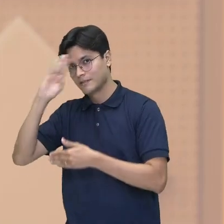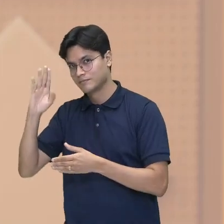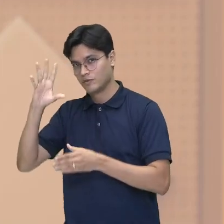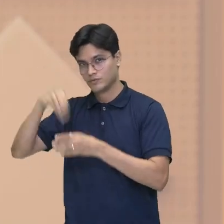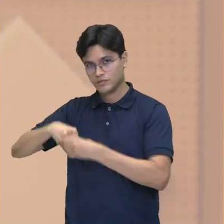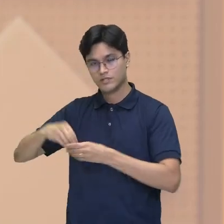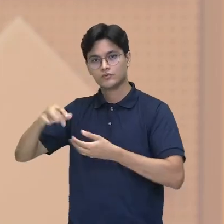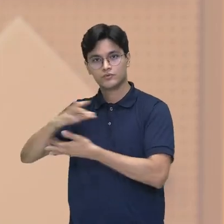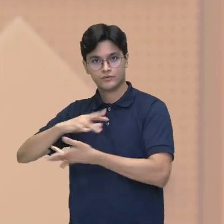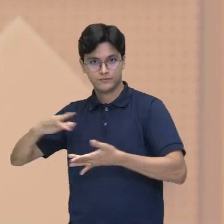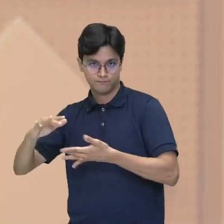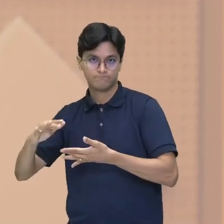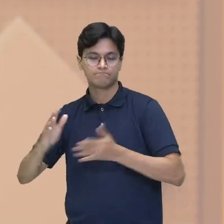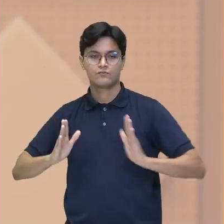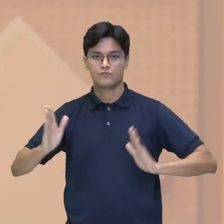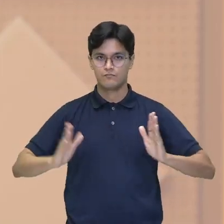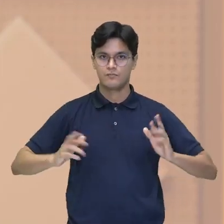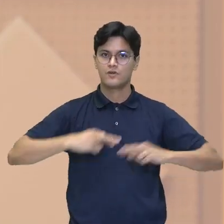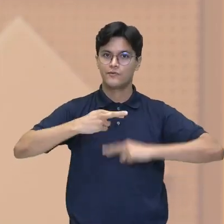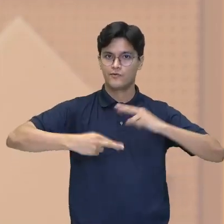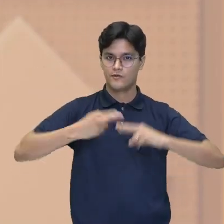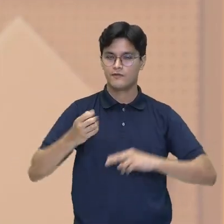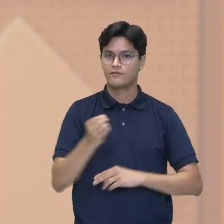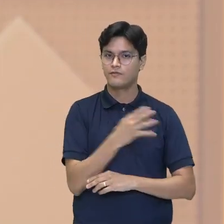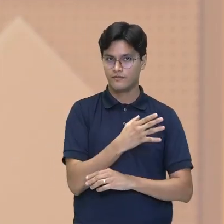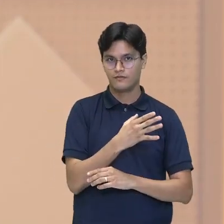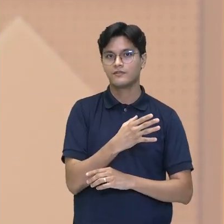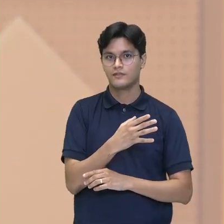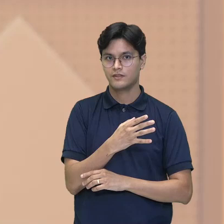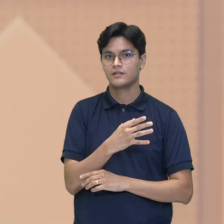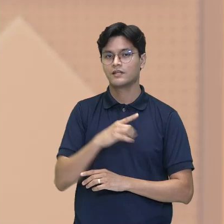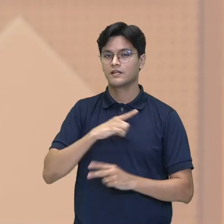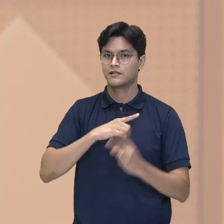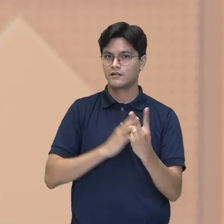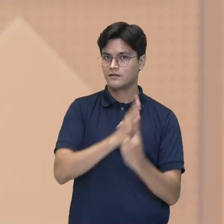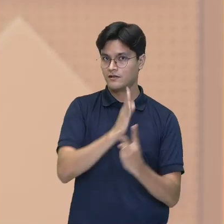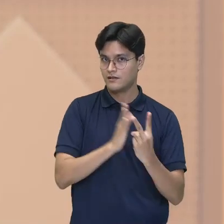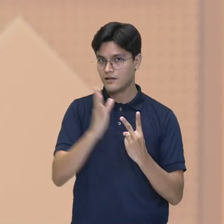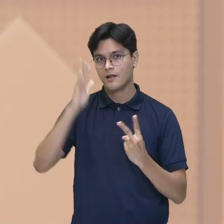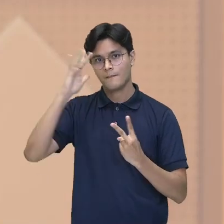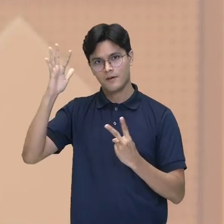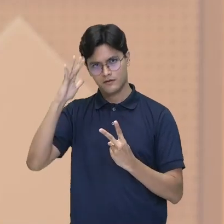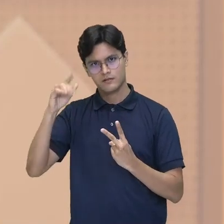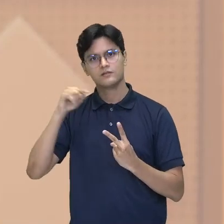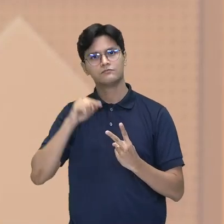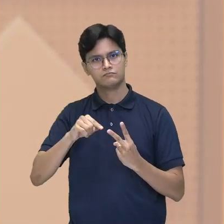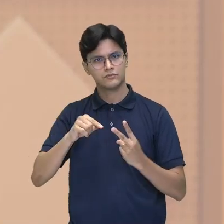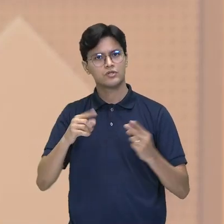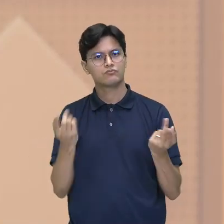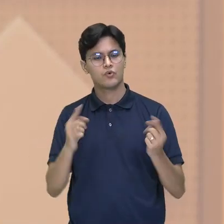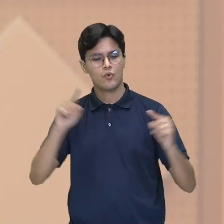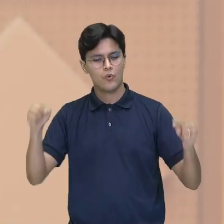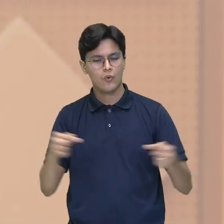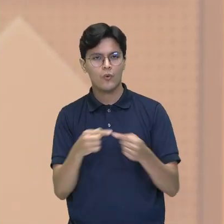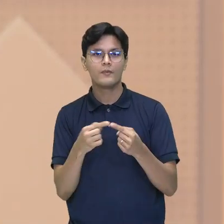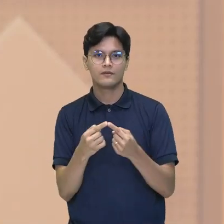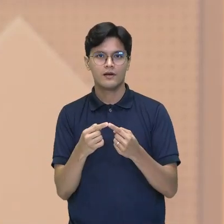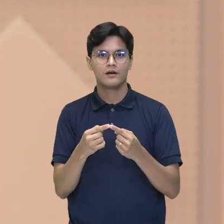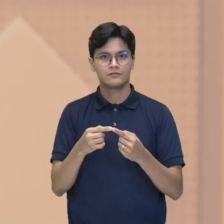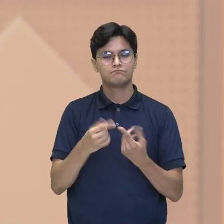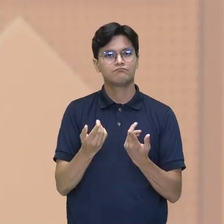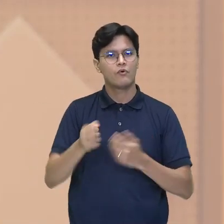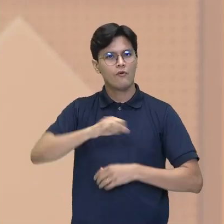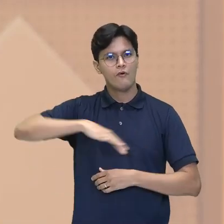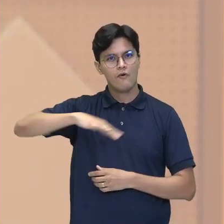pensamento vai permear todo o movimento político, econômico e social que foi o Renascimento,